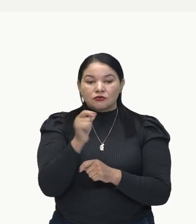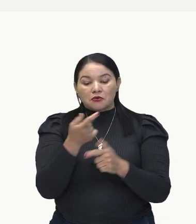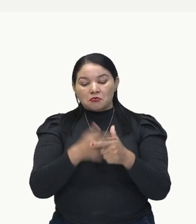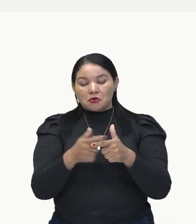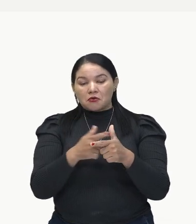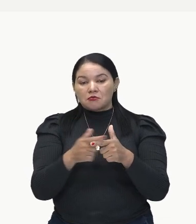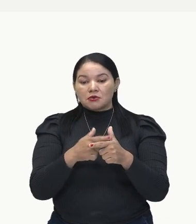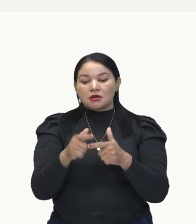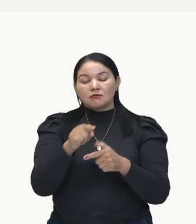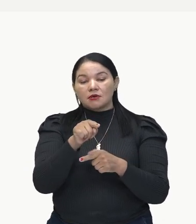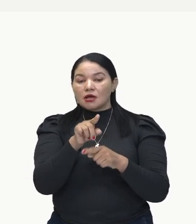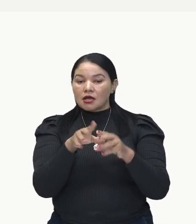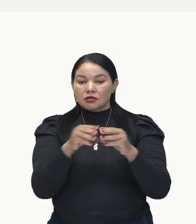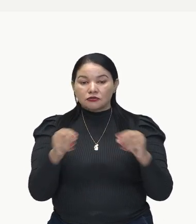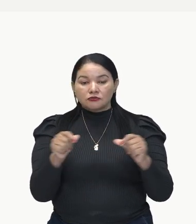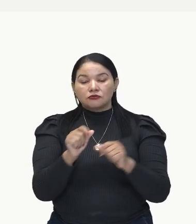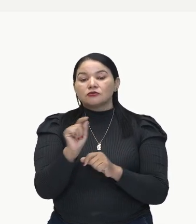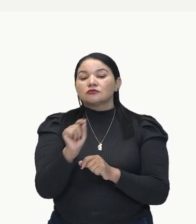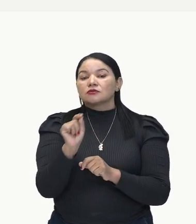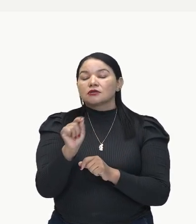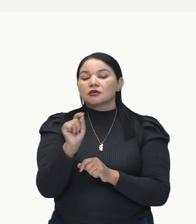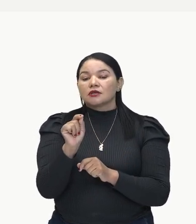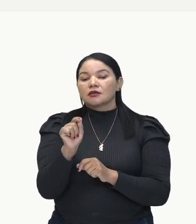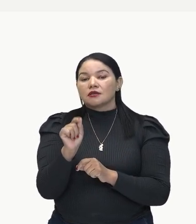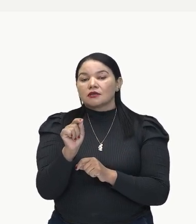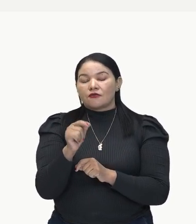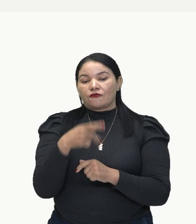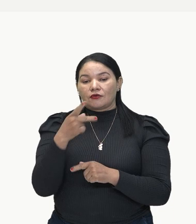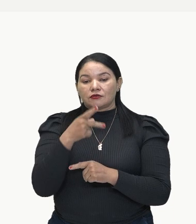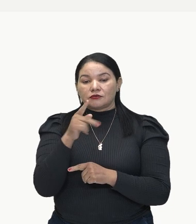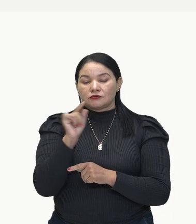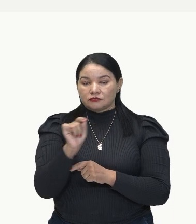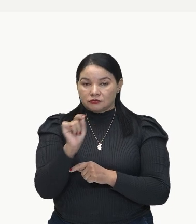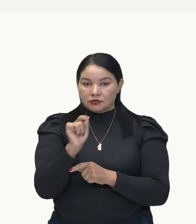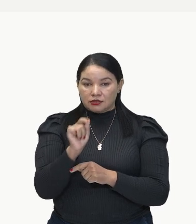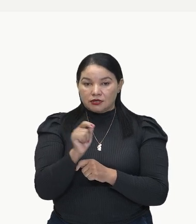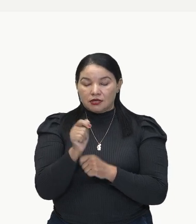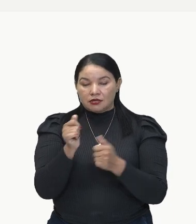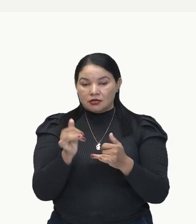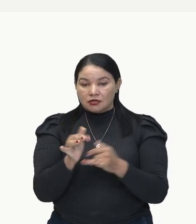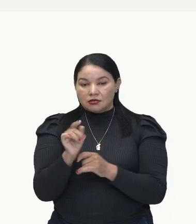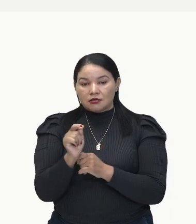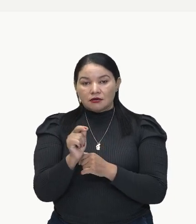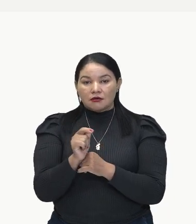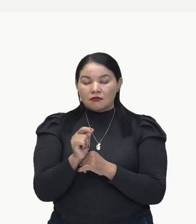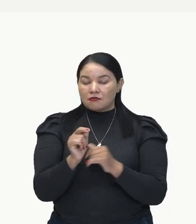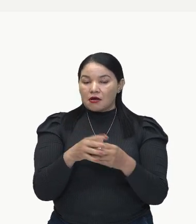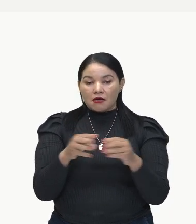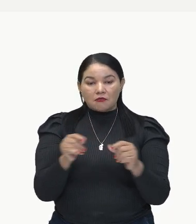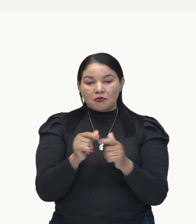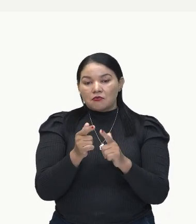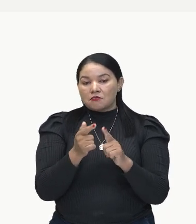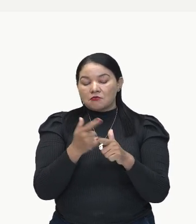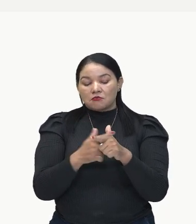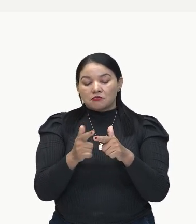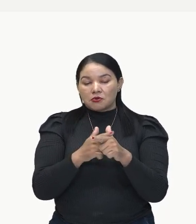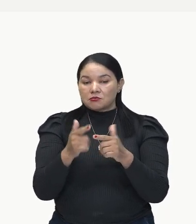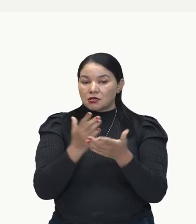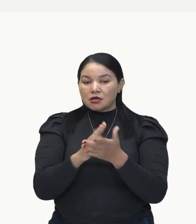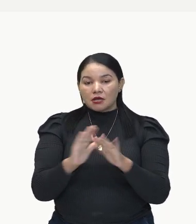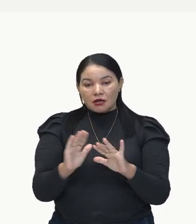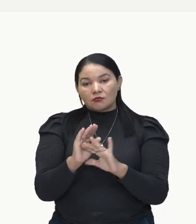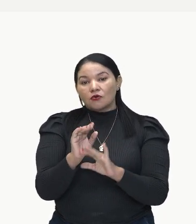problema, eu estou fazendo uma declaração de que algo foi resolvido, no caso, o problema. Quando eu incluo